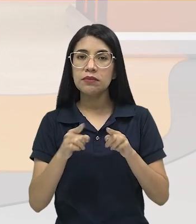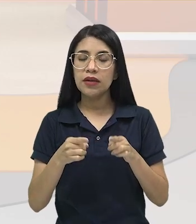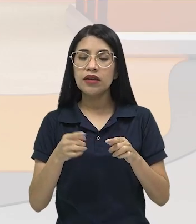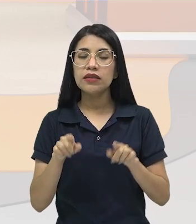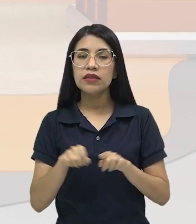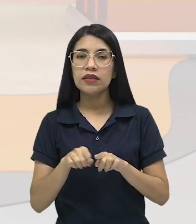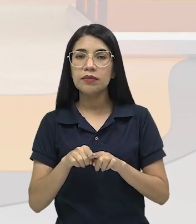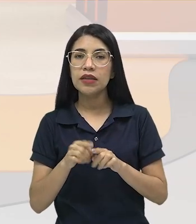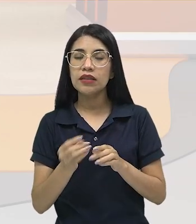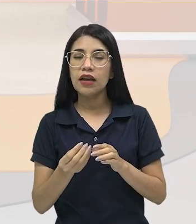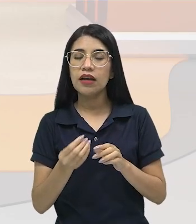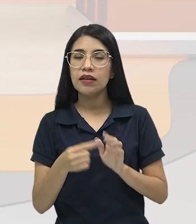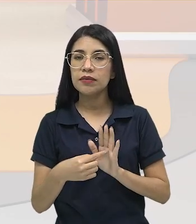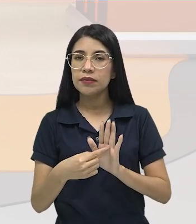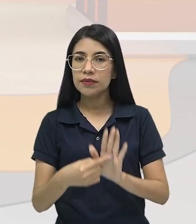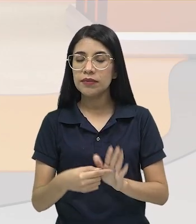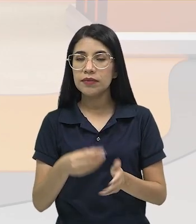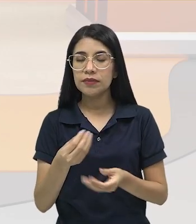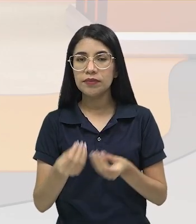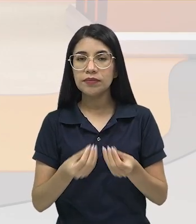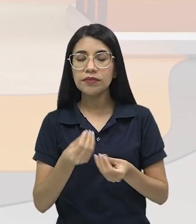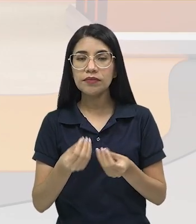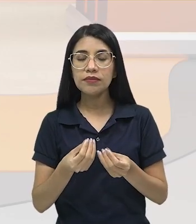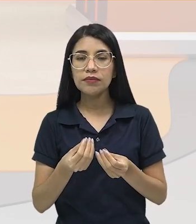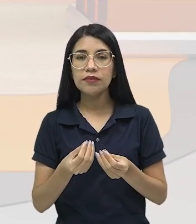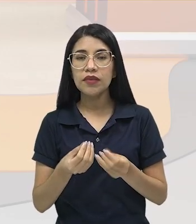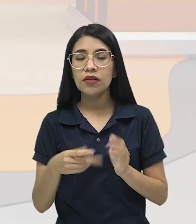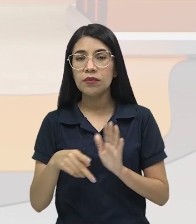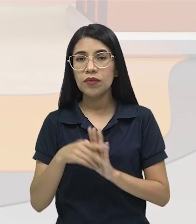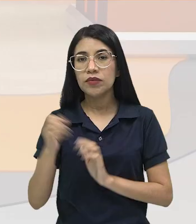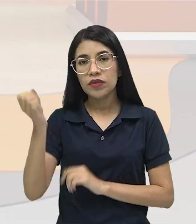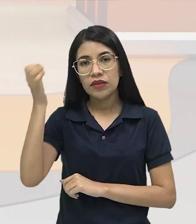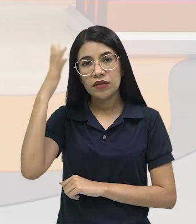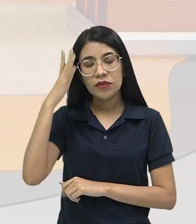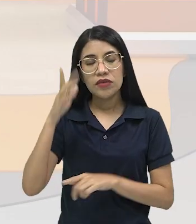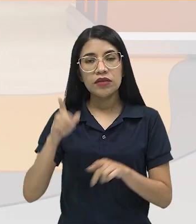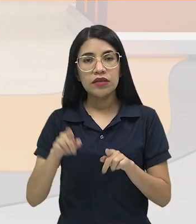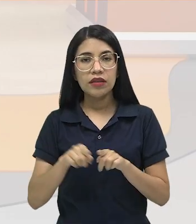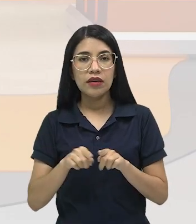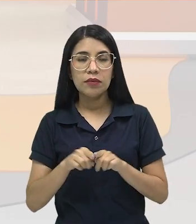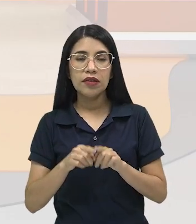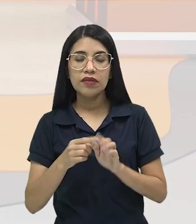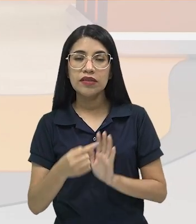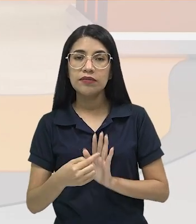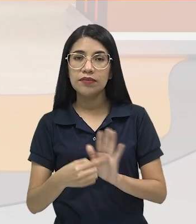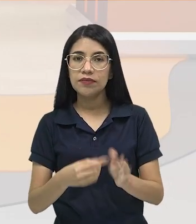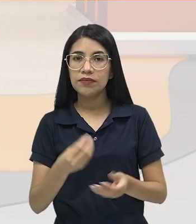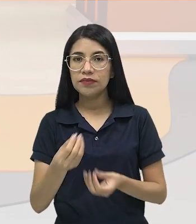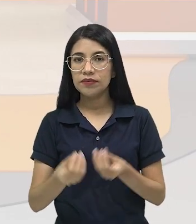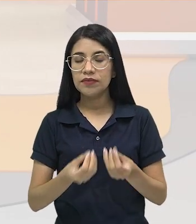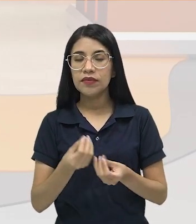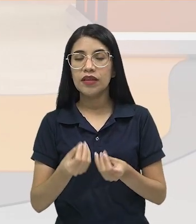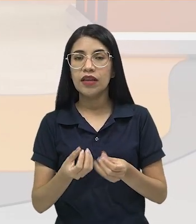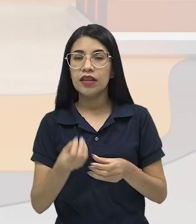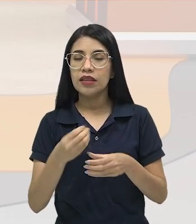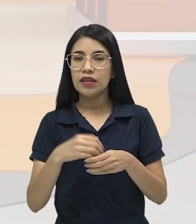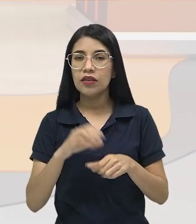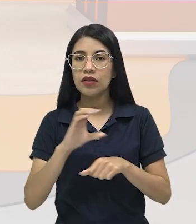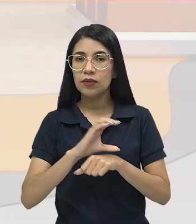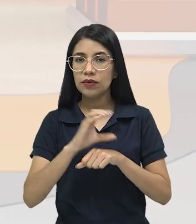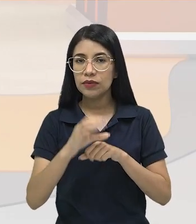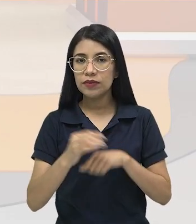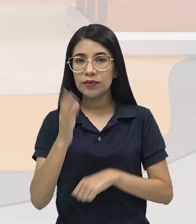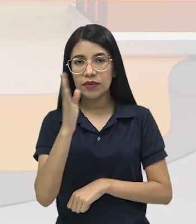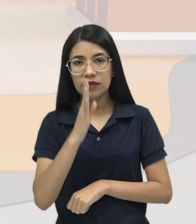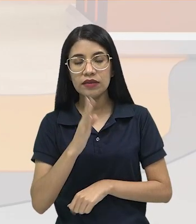ser colocada dentro dessa forma de pensar do iluminismo e vai ser demonstrada, expressada dentro também da nossa